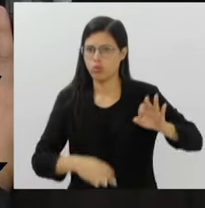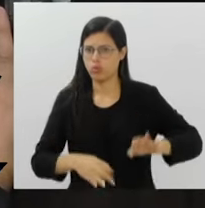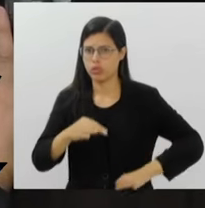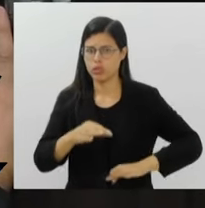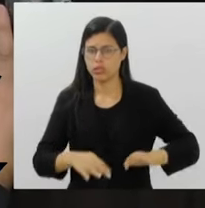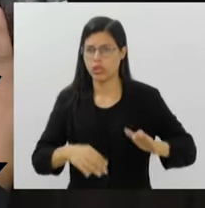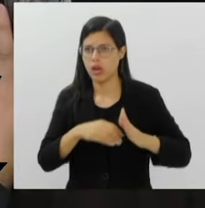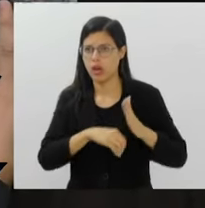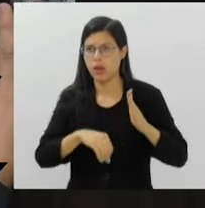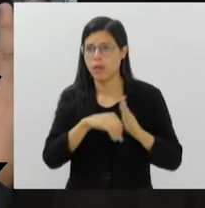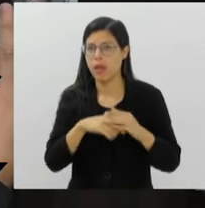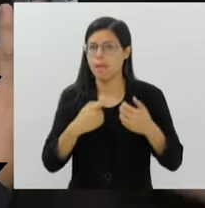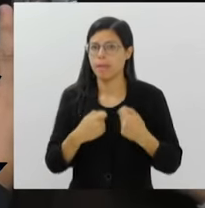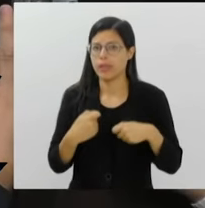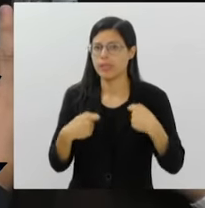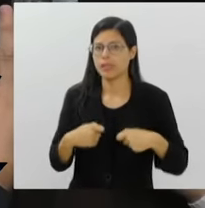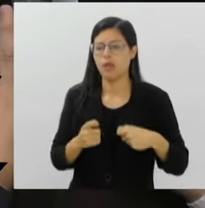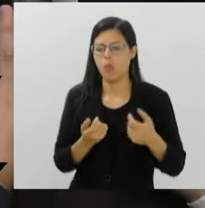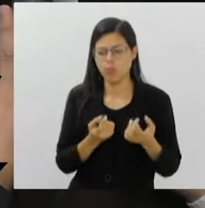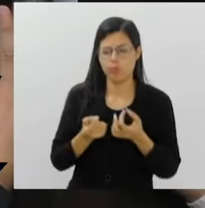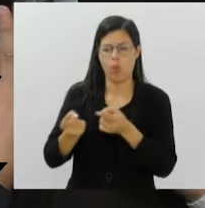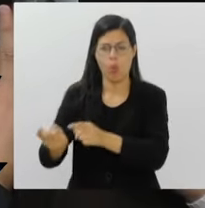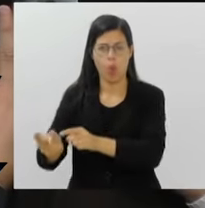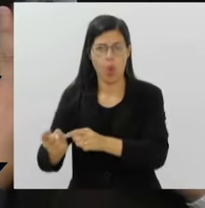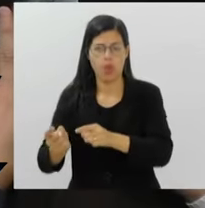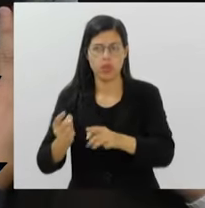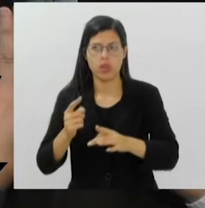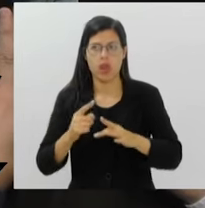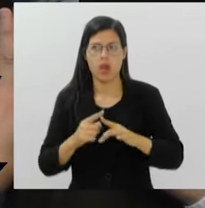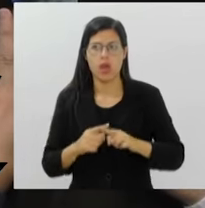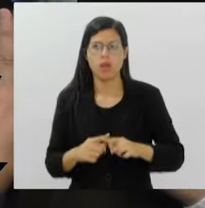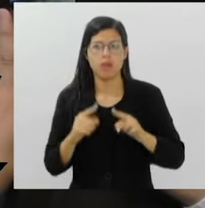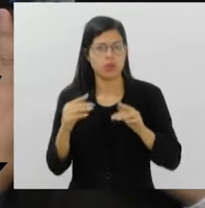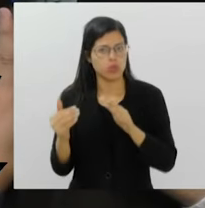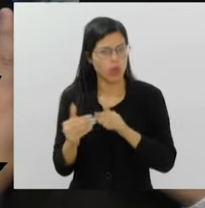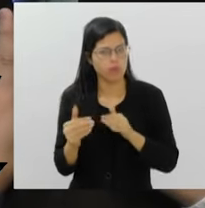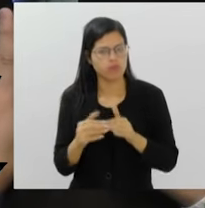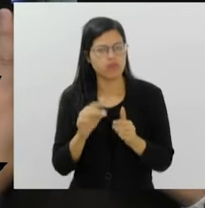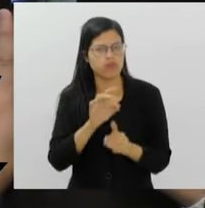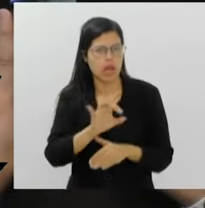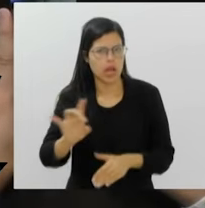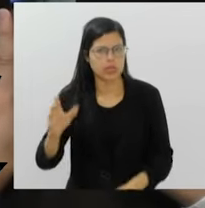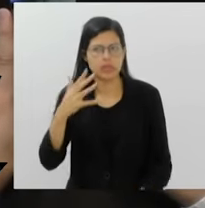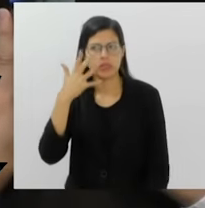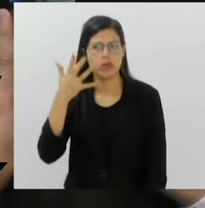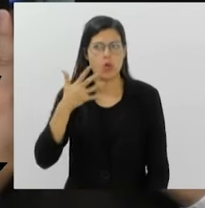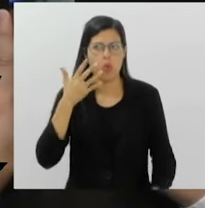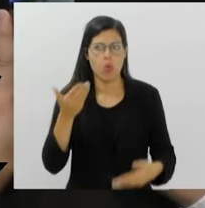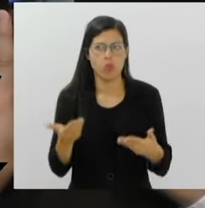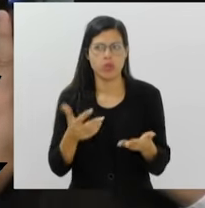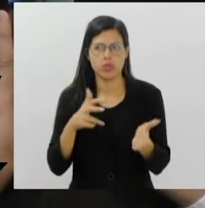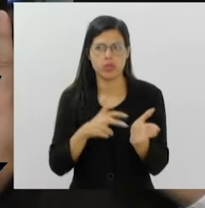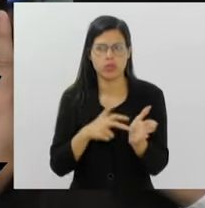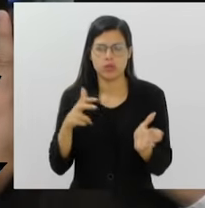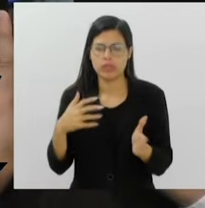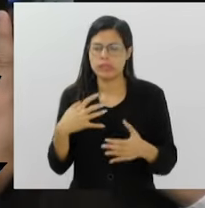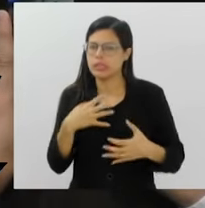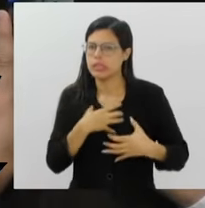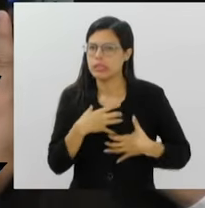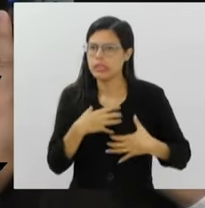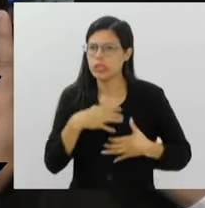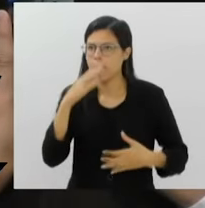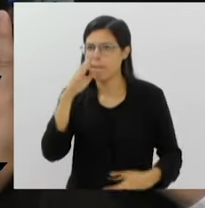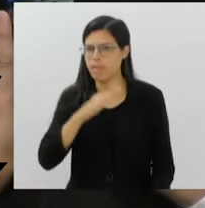que enfrentar, mas repito, Gualberto, fazendo coro a cada fala de Vossas Excelências aqui, eu hoje de manhã me senti